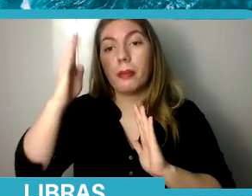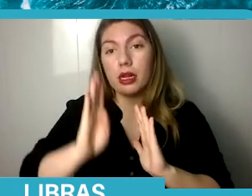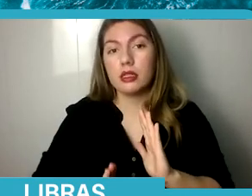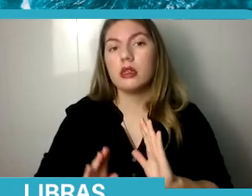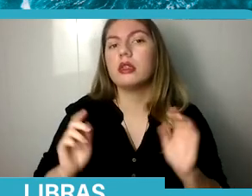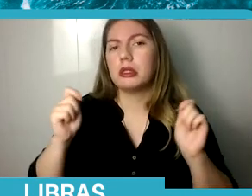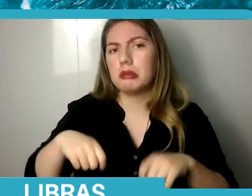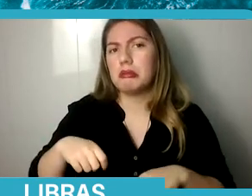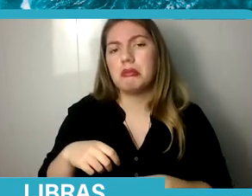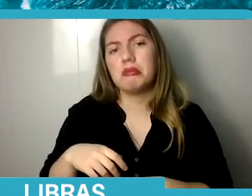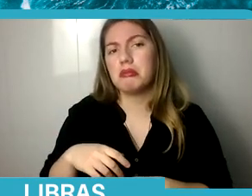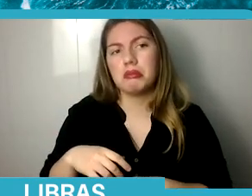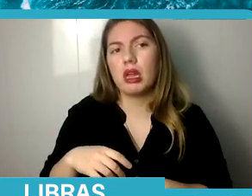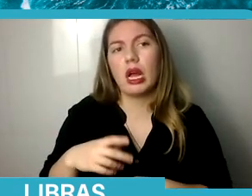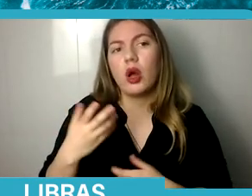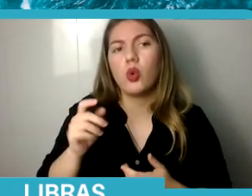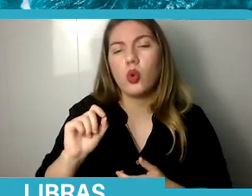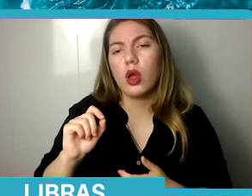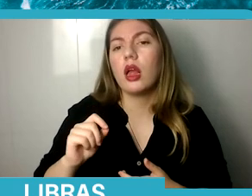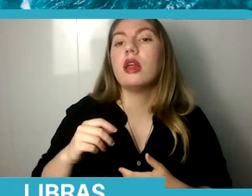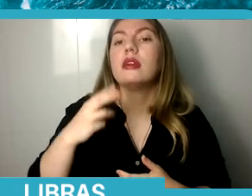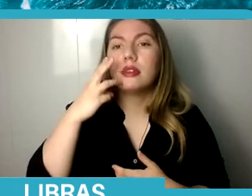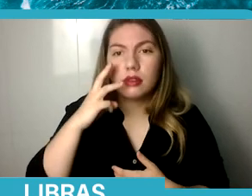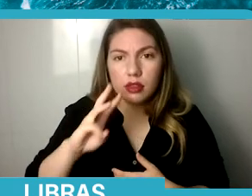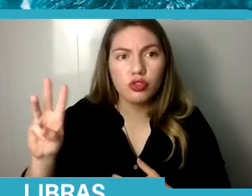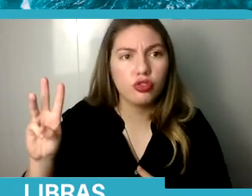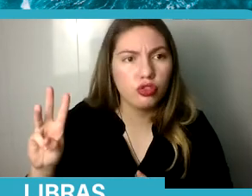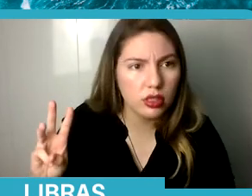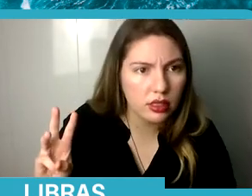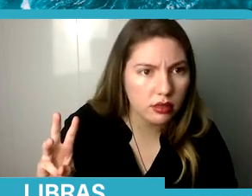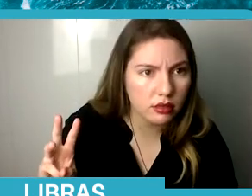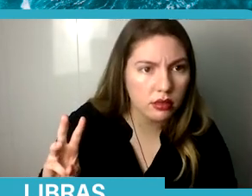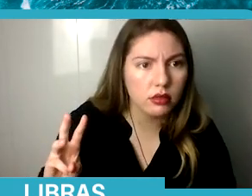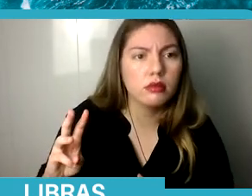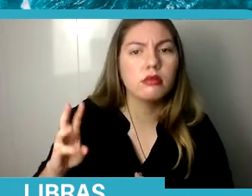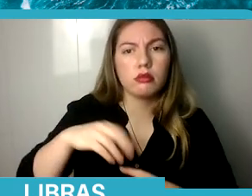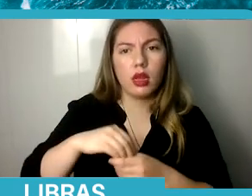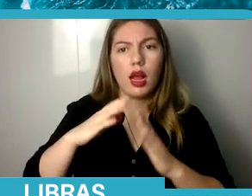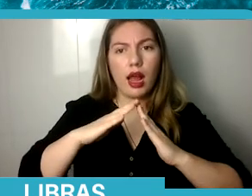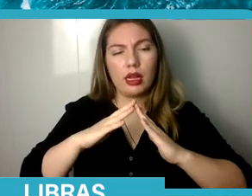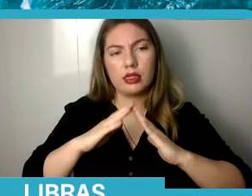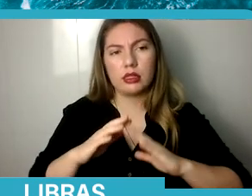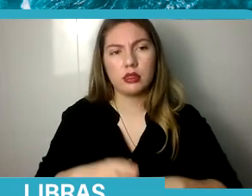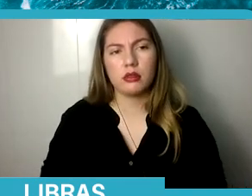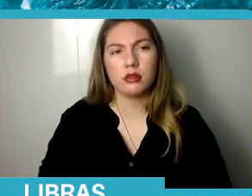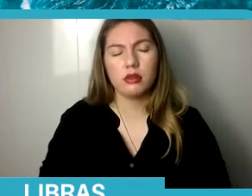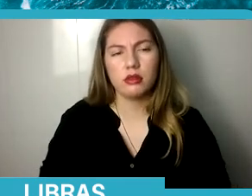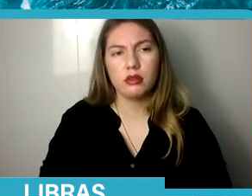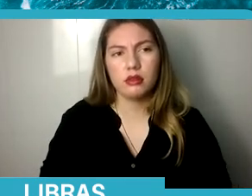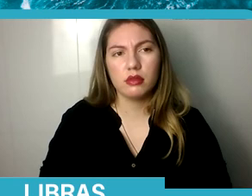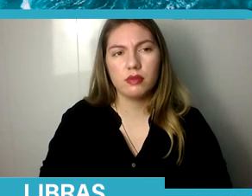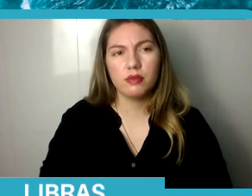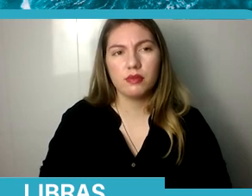na casa das pessoas então a gente vem sempre propondo essas essas trocas positivas pode passar por favor